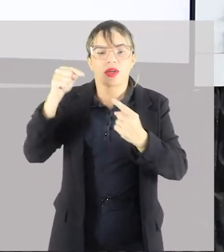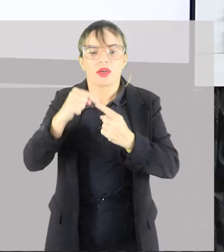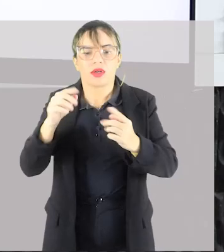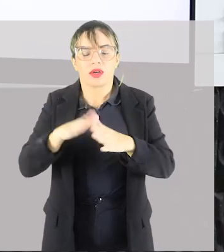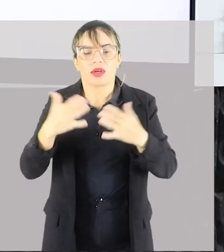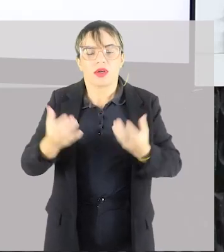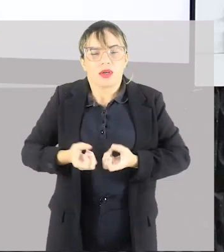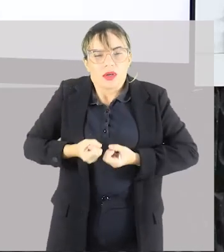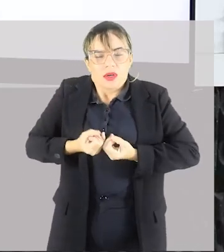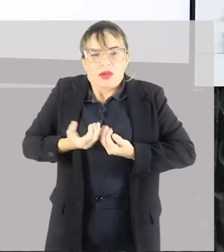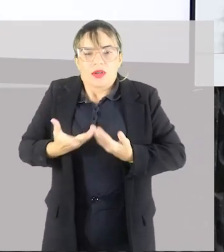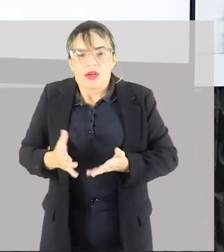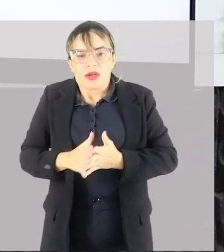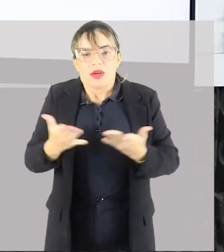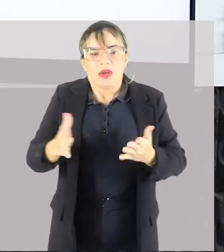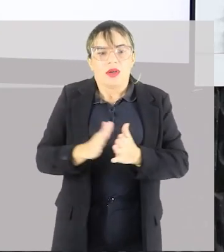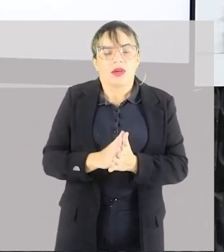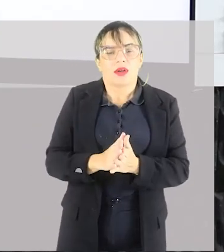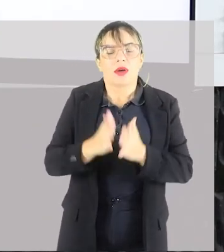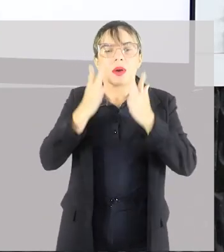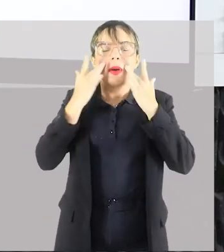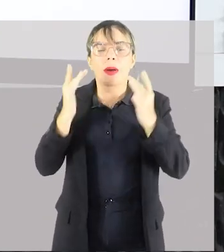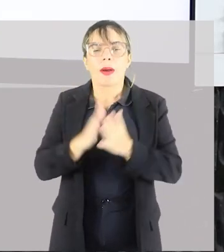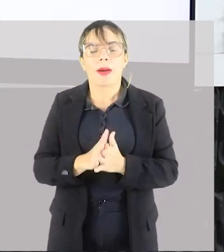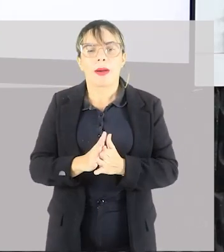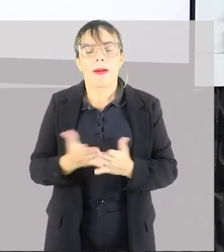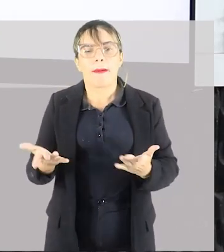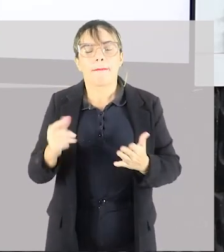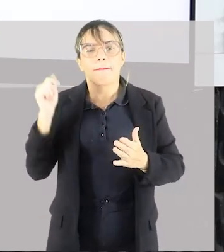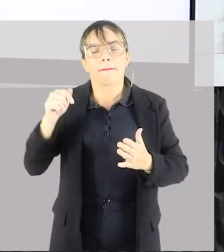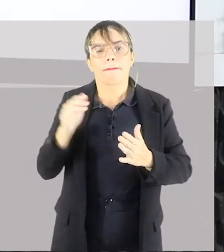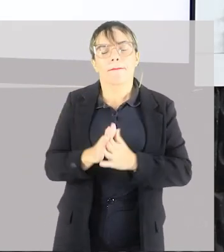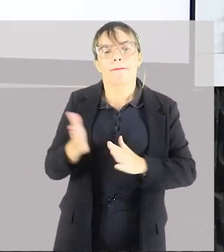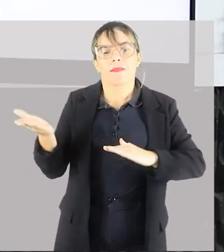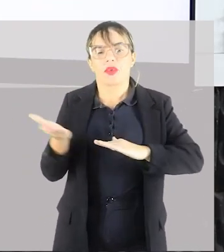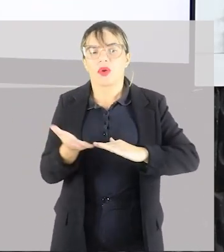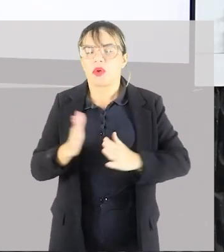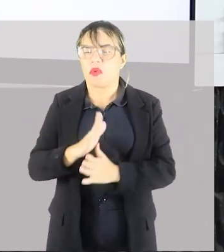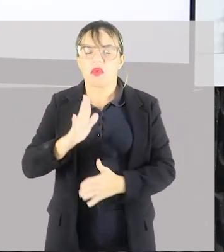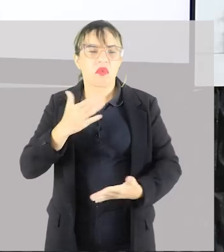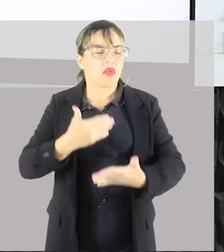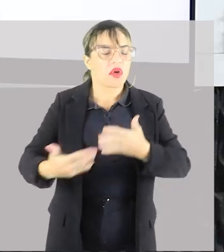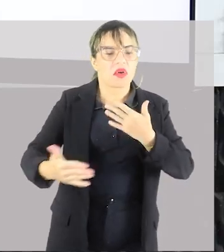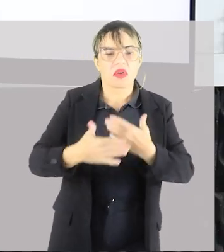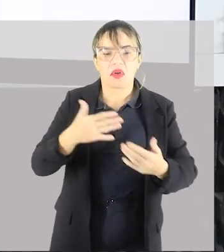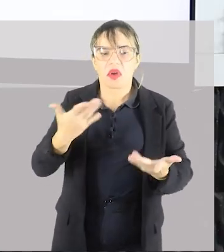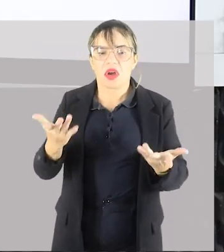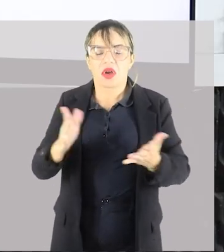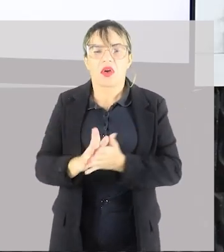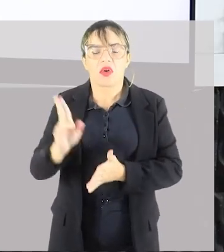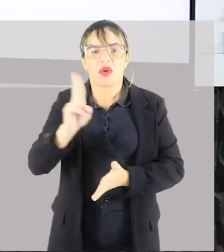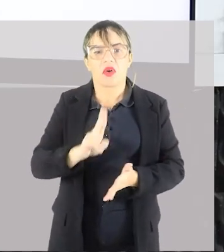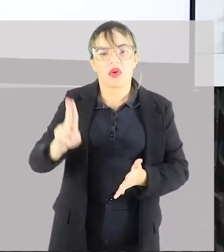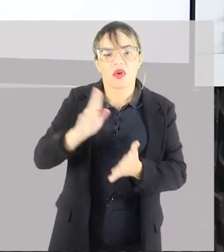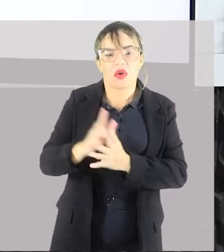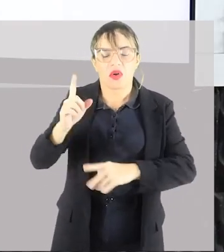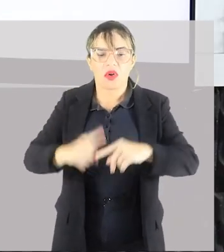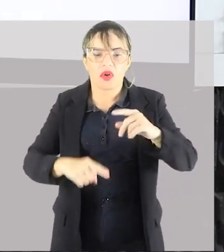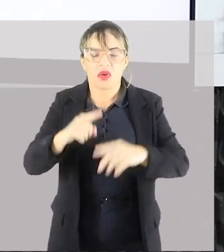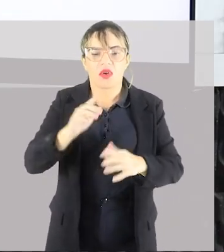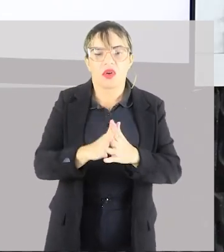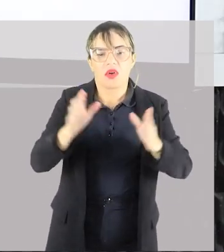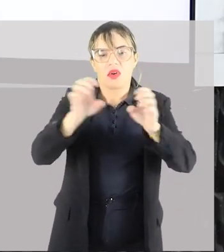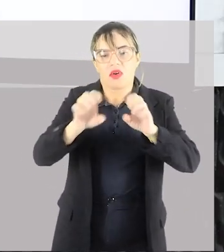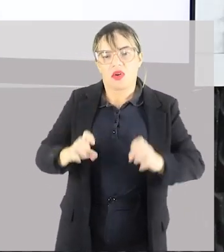de expressão, a arte contemporânea ela pode utilizar qualquer material, qualquer estrutura. É o exemplo do Vic Muniz, que é um artista